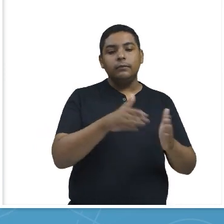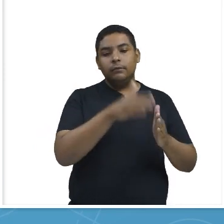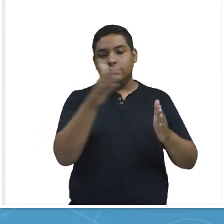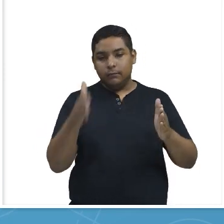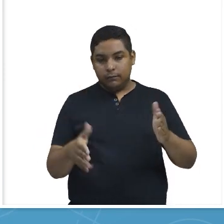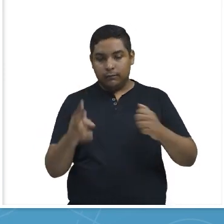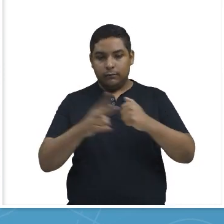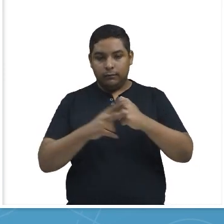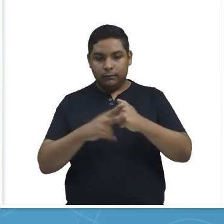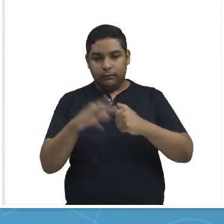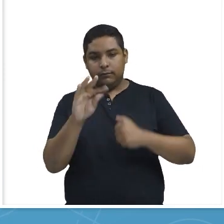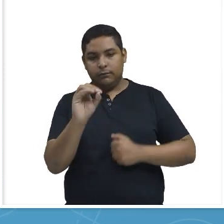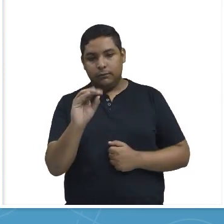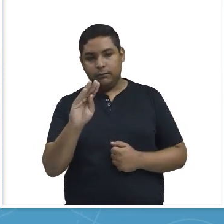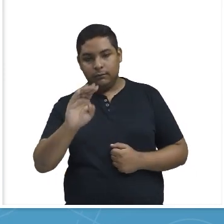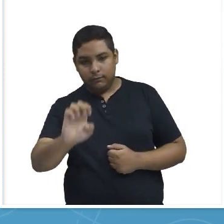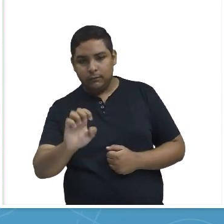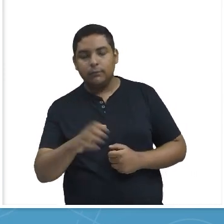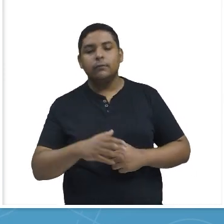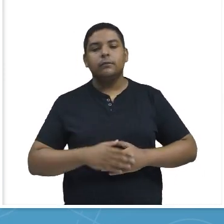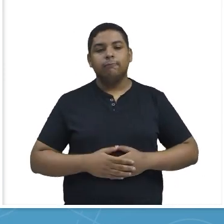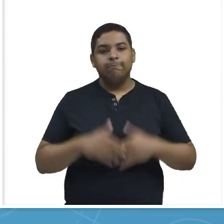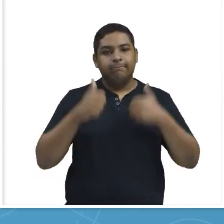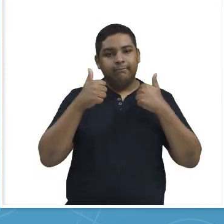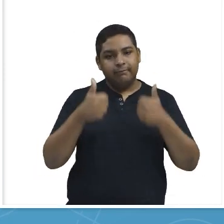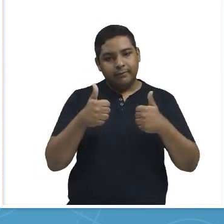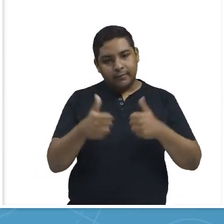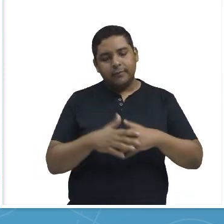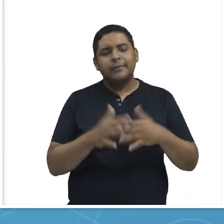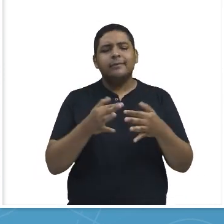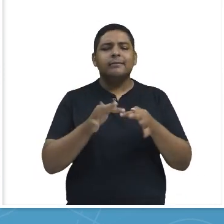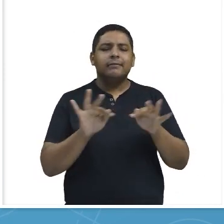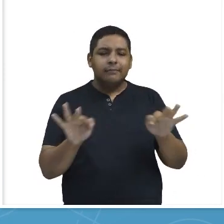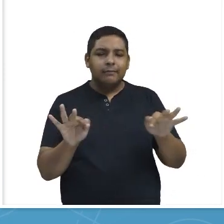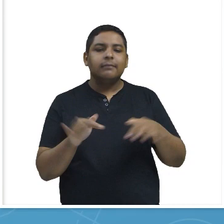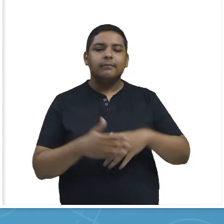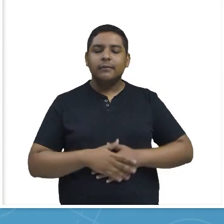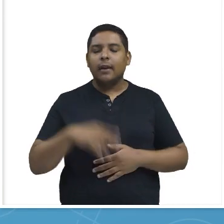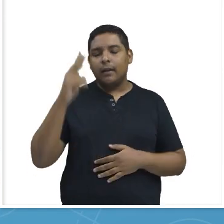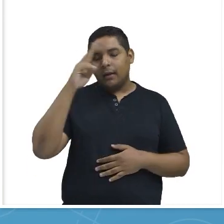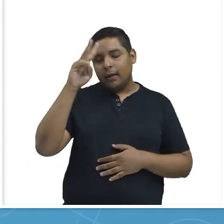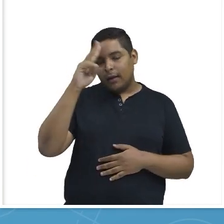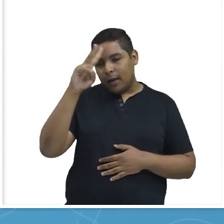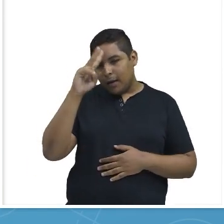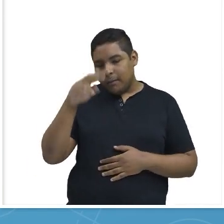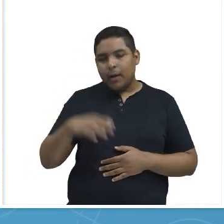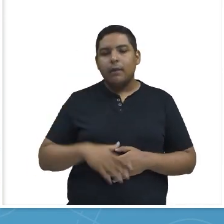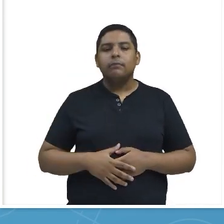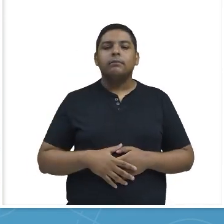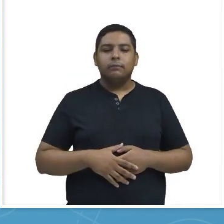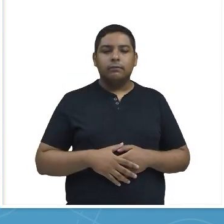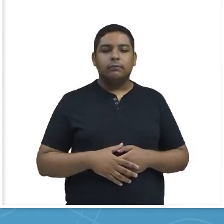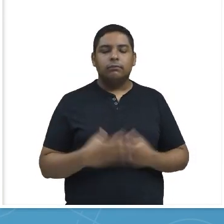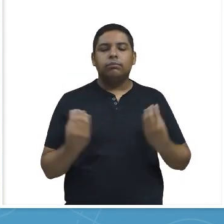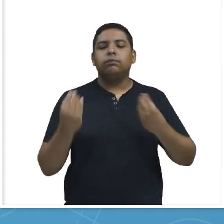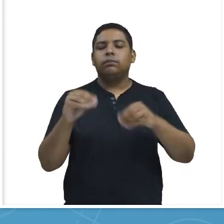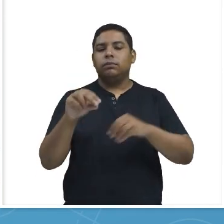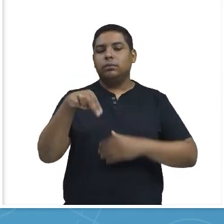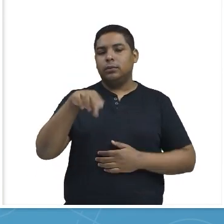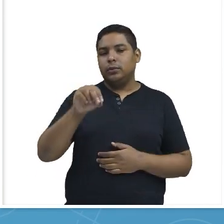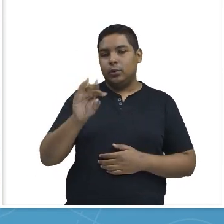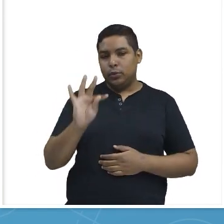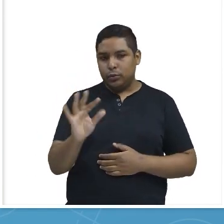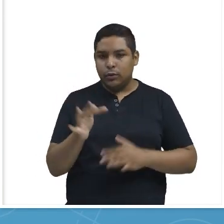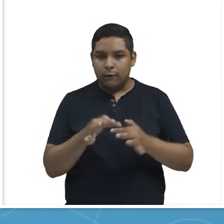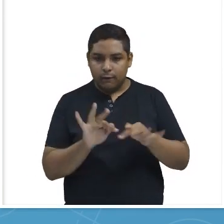to be, tudo bem? Então é muito simples, é só você lembrar desse posicionamento do not na sua frase e você